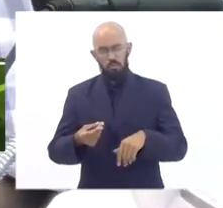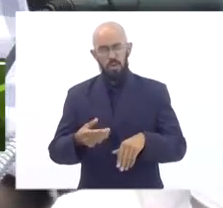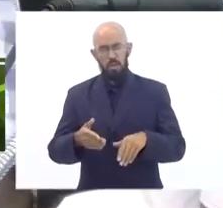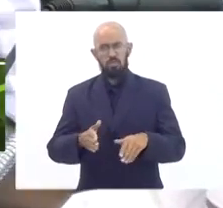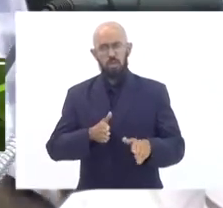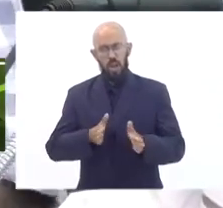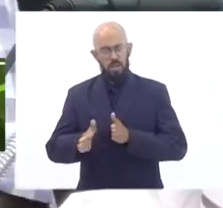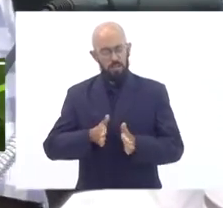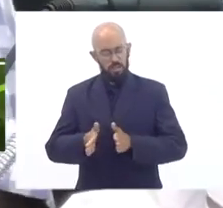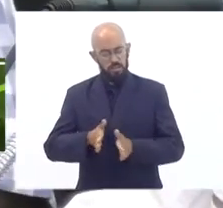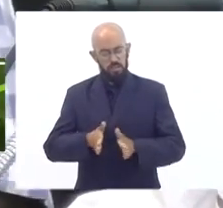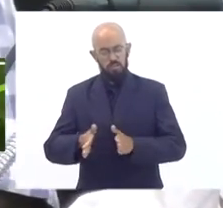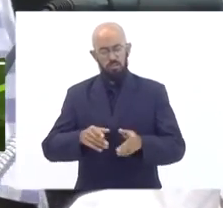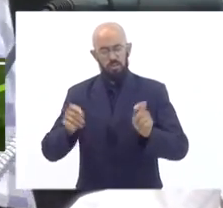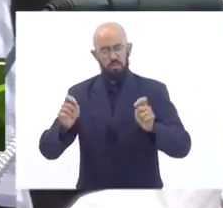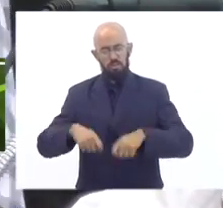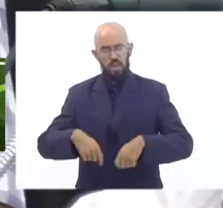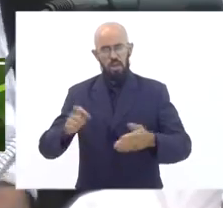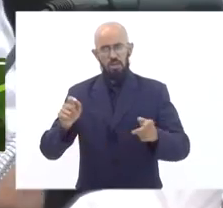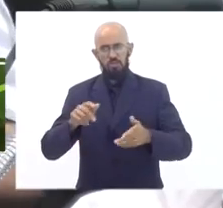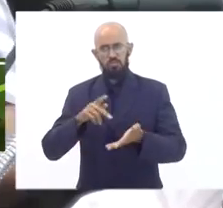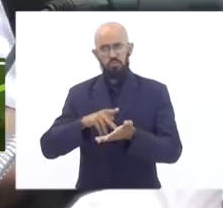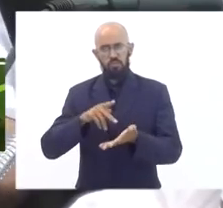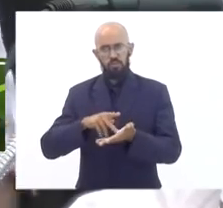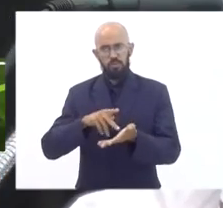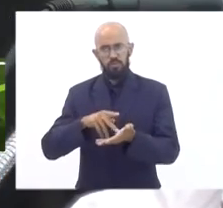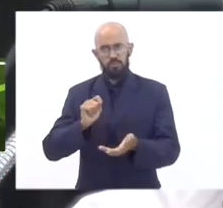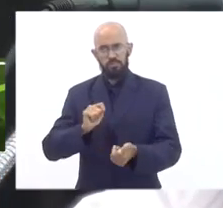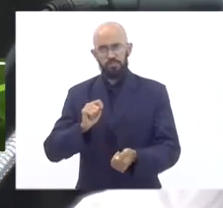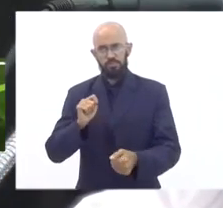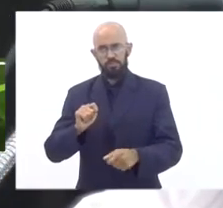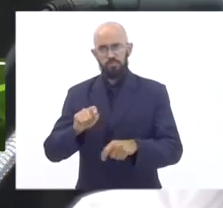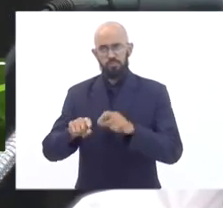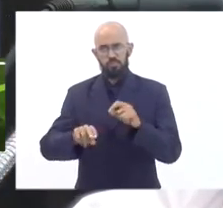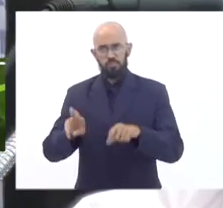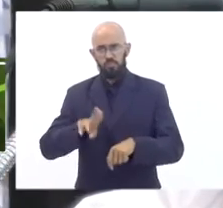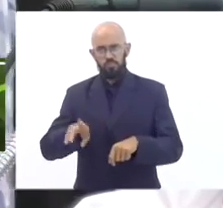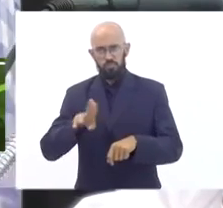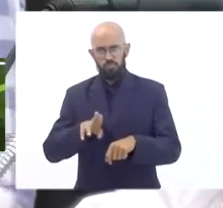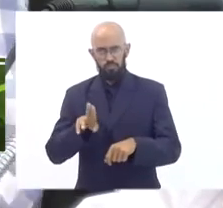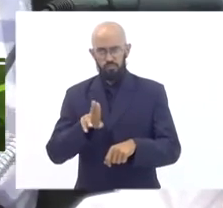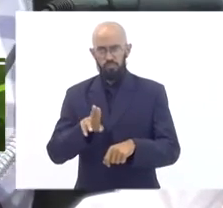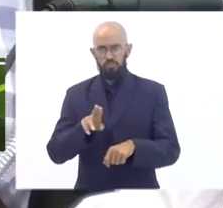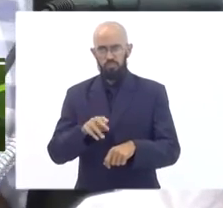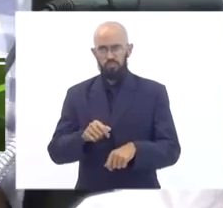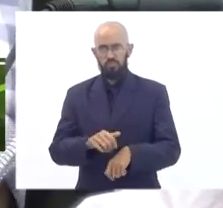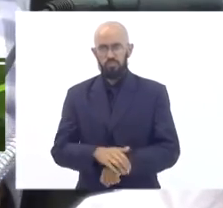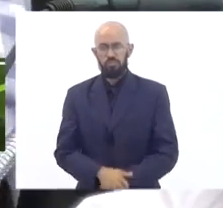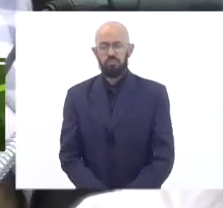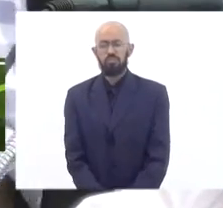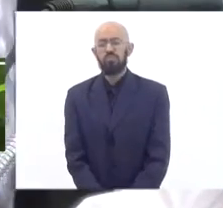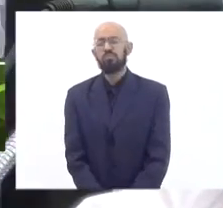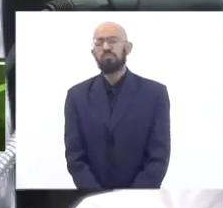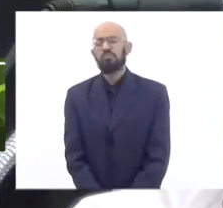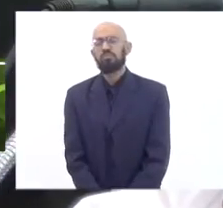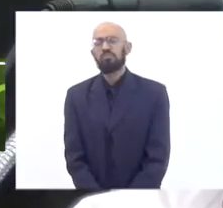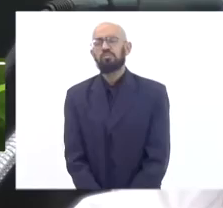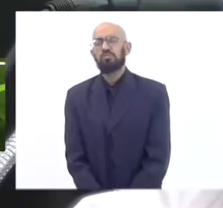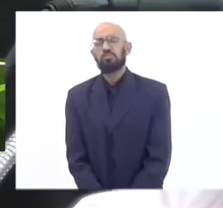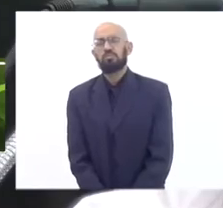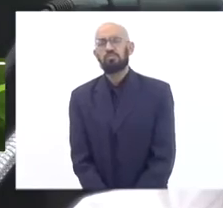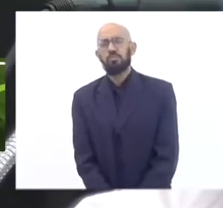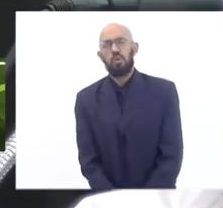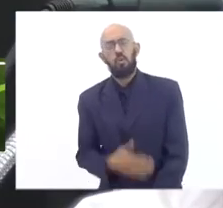acessível que permita realmente aí ser usado esse serviço. Isso daí